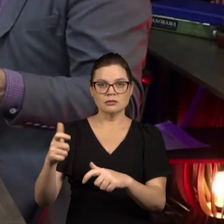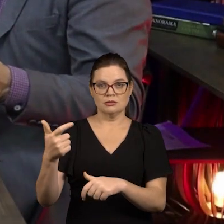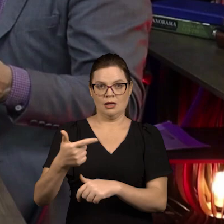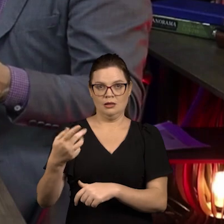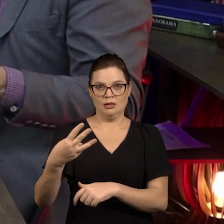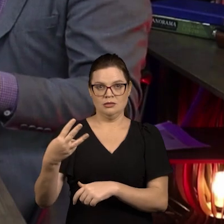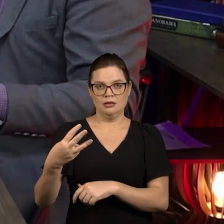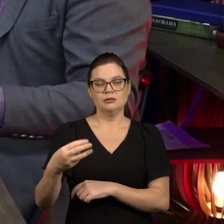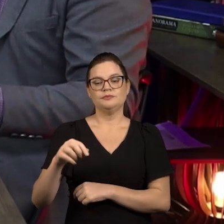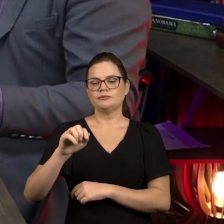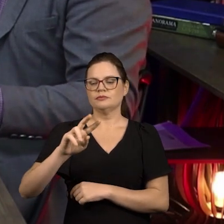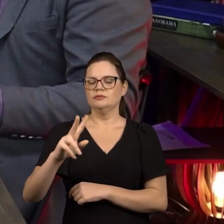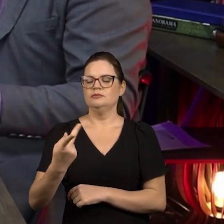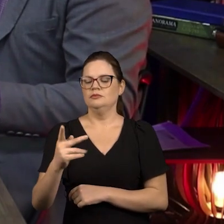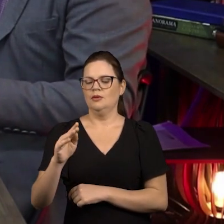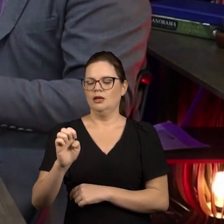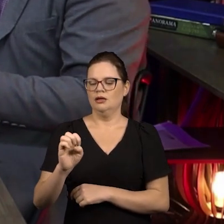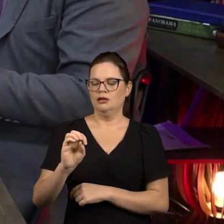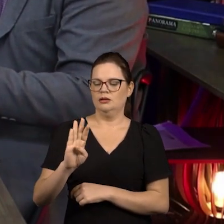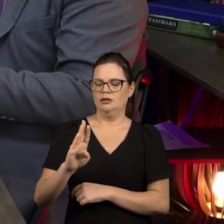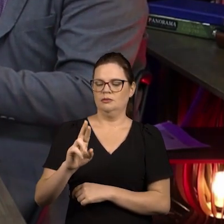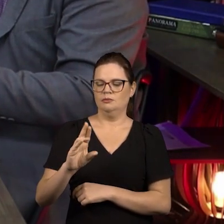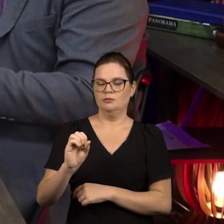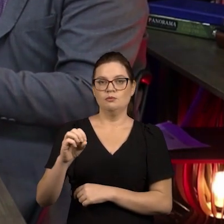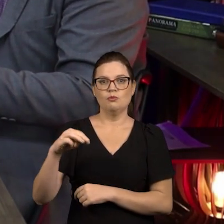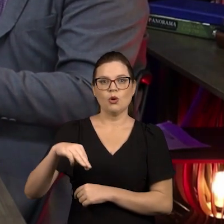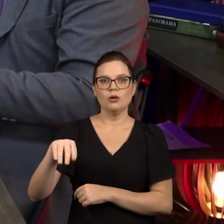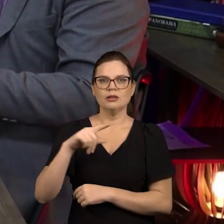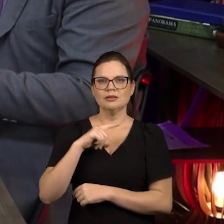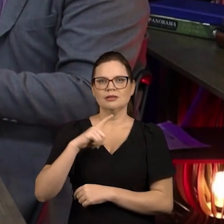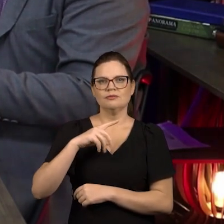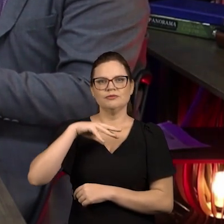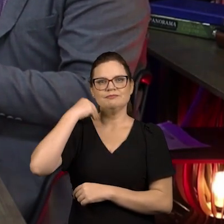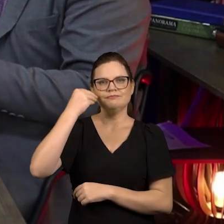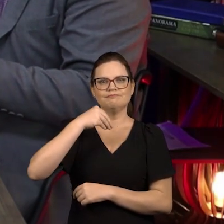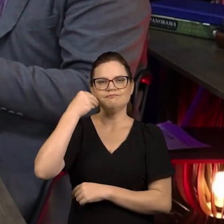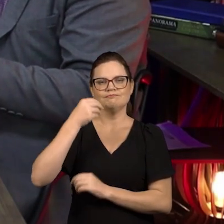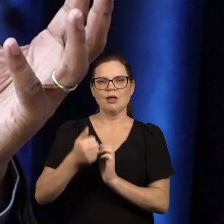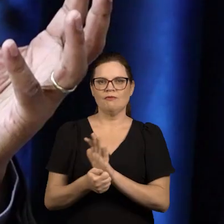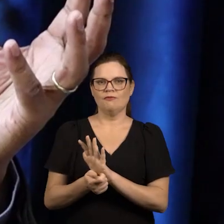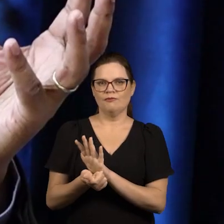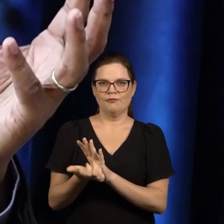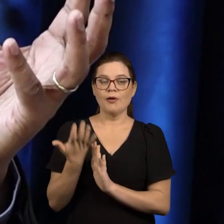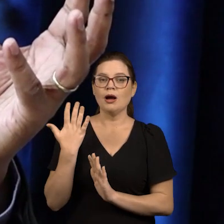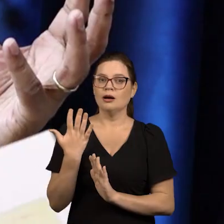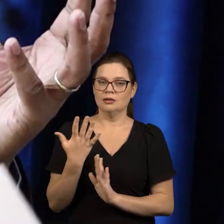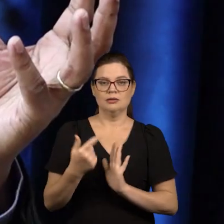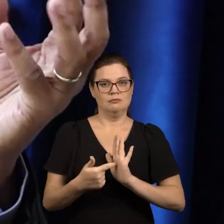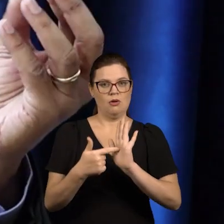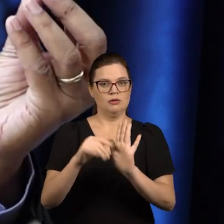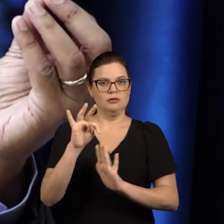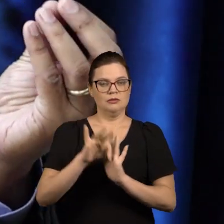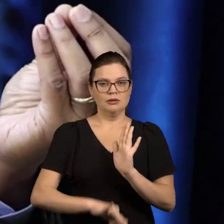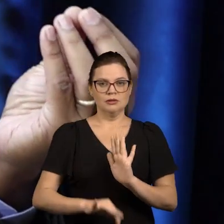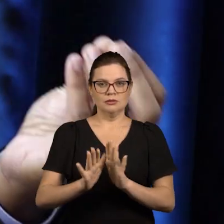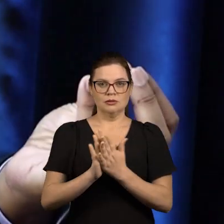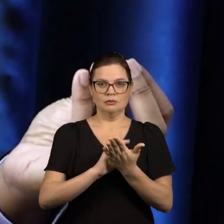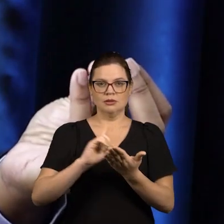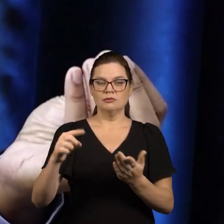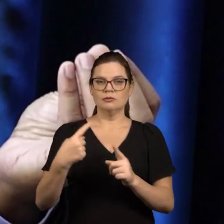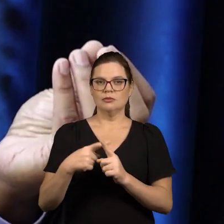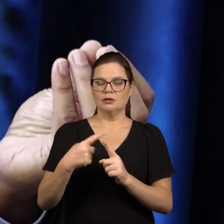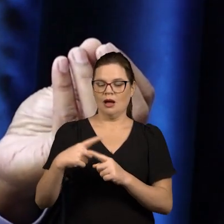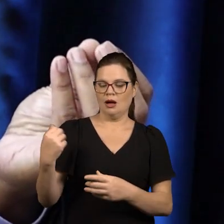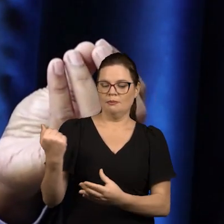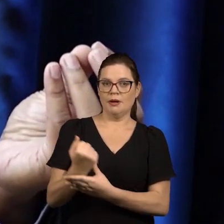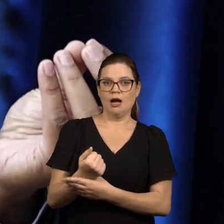várias experiências narradas na Bíblia, porque Abraão passa agora a permanecer mais